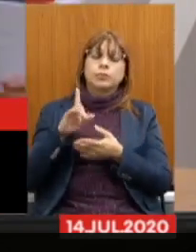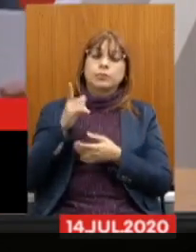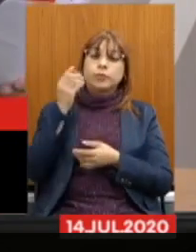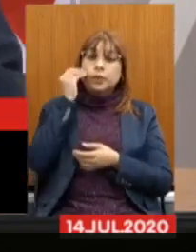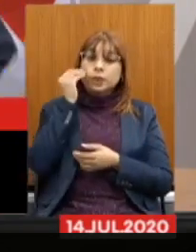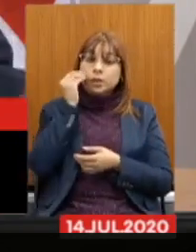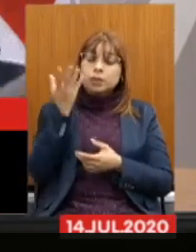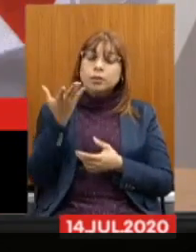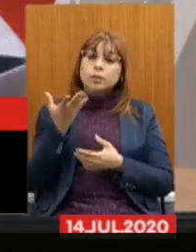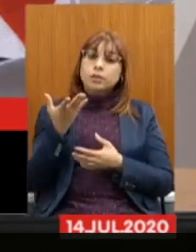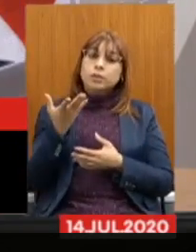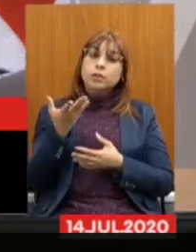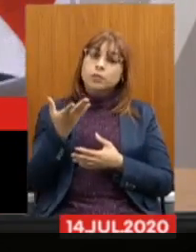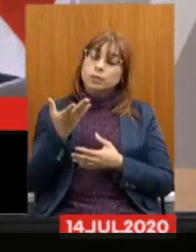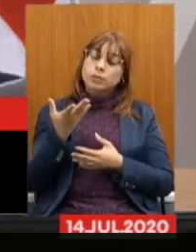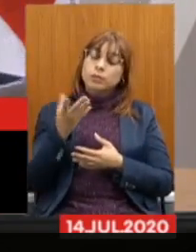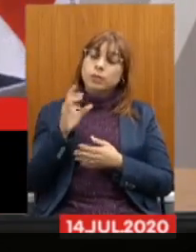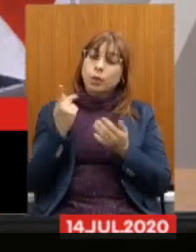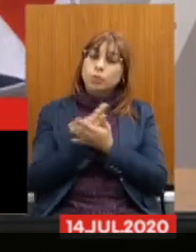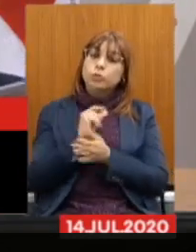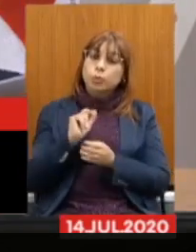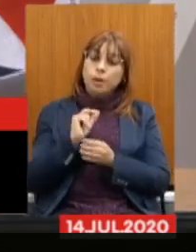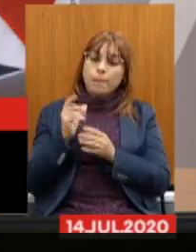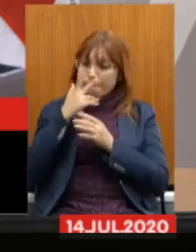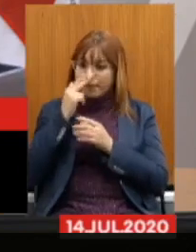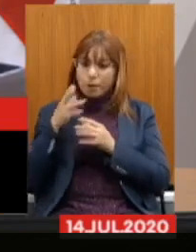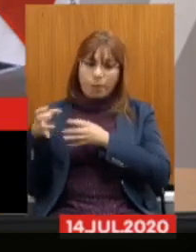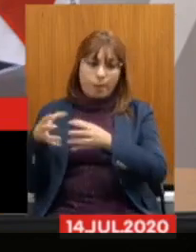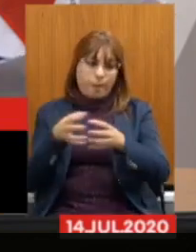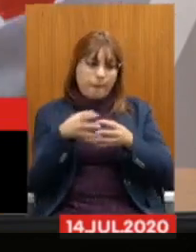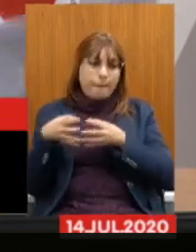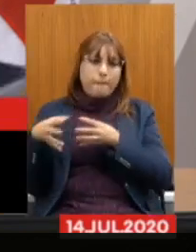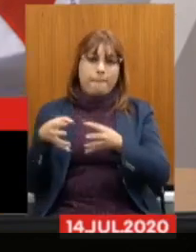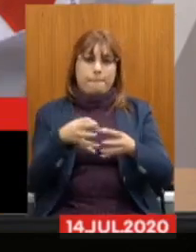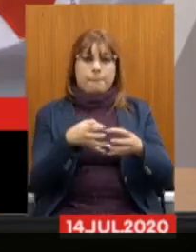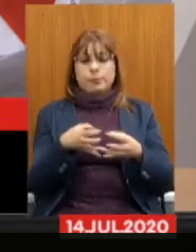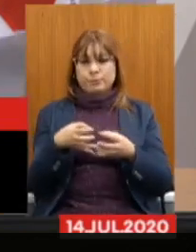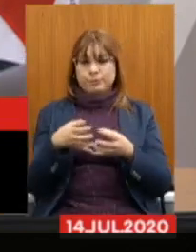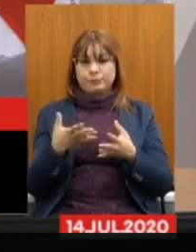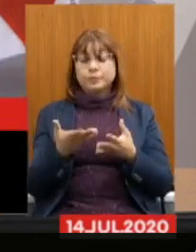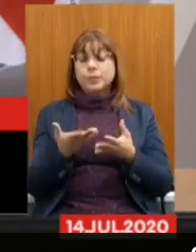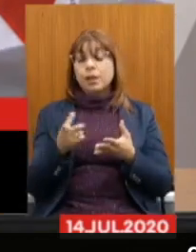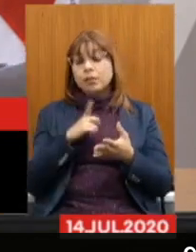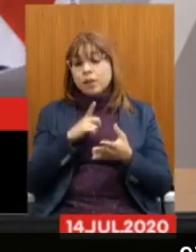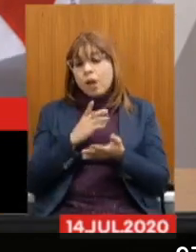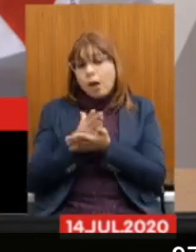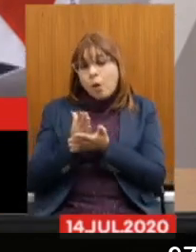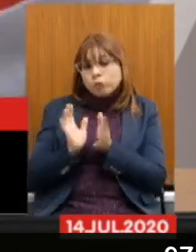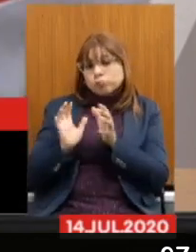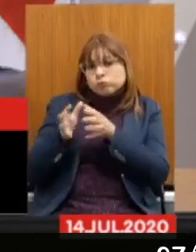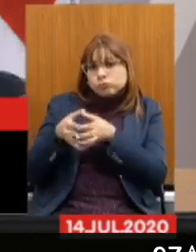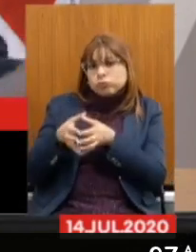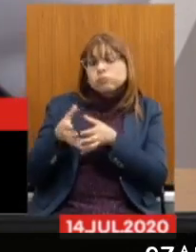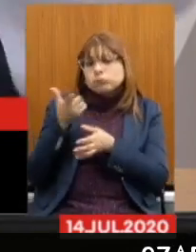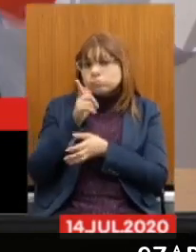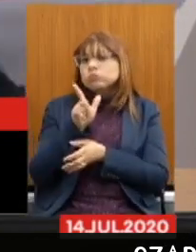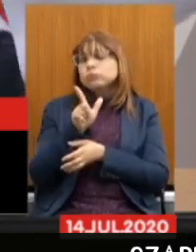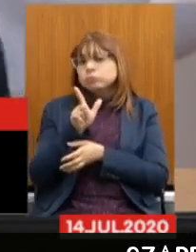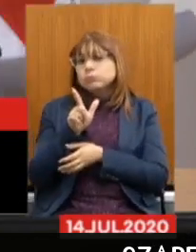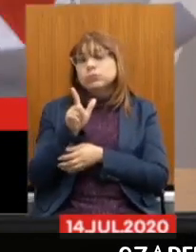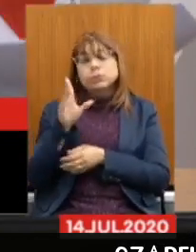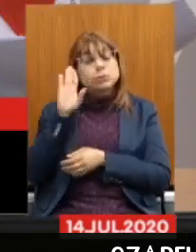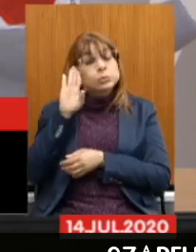querendo promover a briga entre as nossas classes. Então, algumas classes conseguiram mesmo, e, sobretudo,